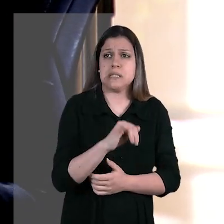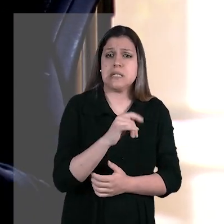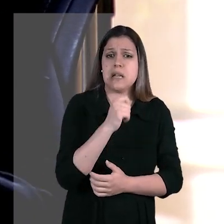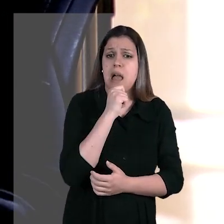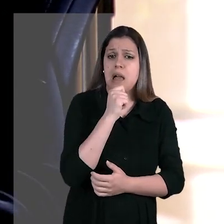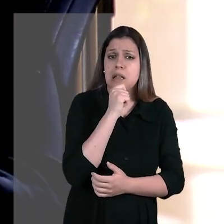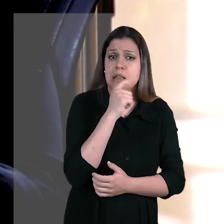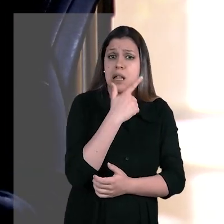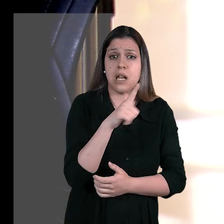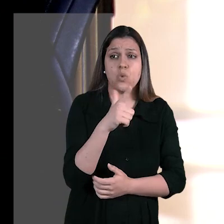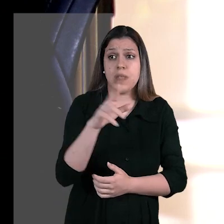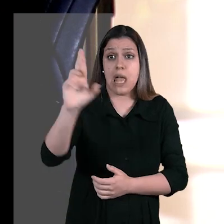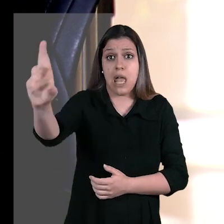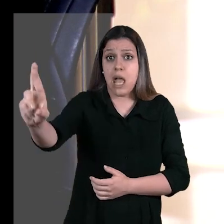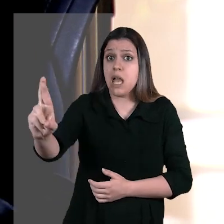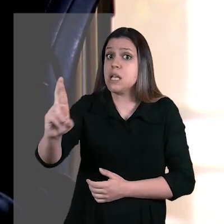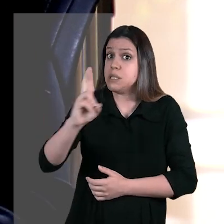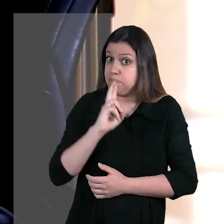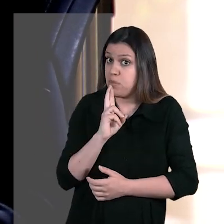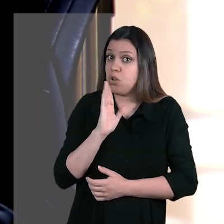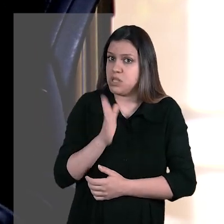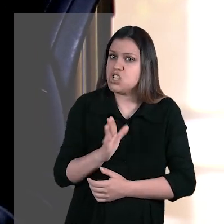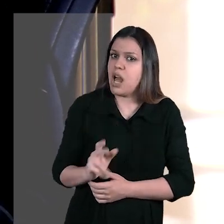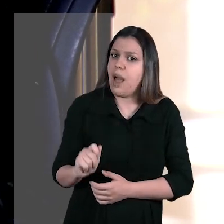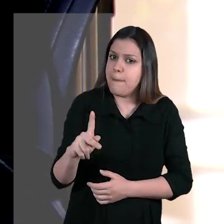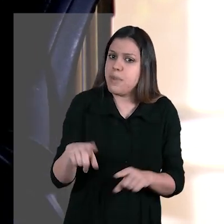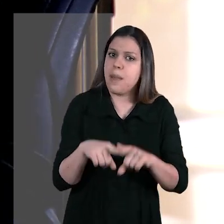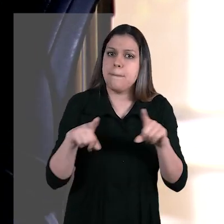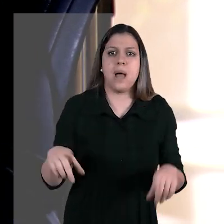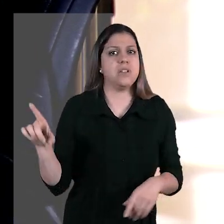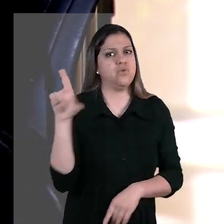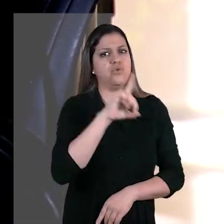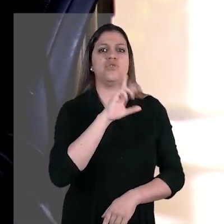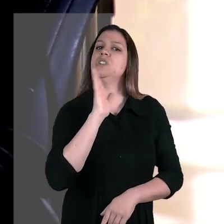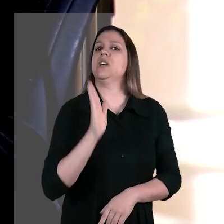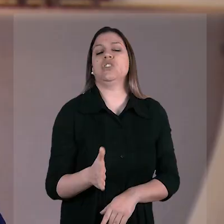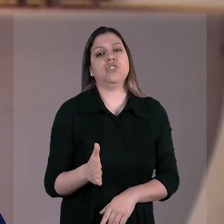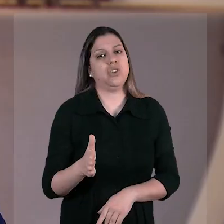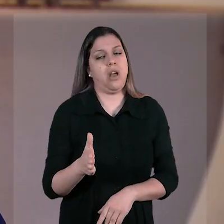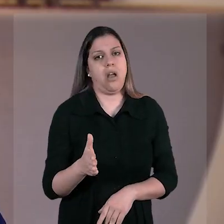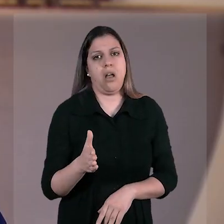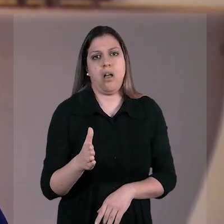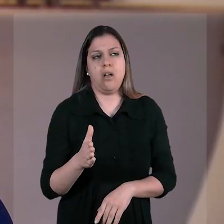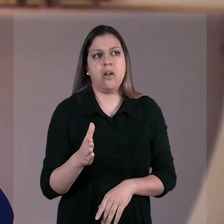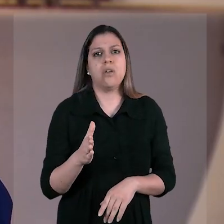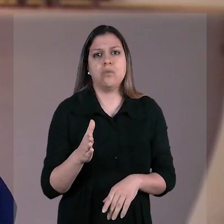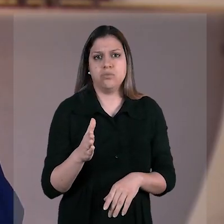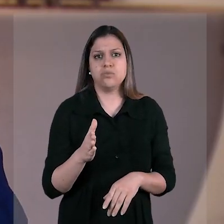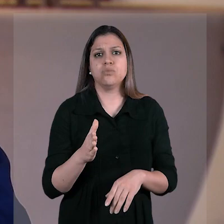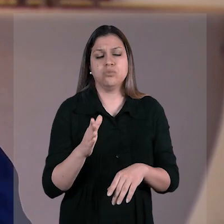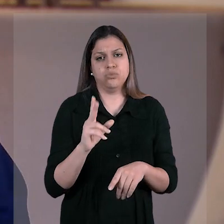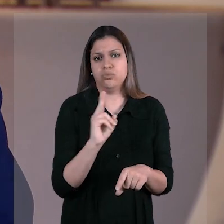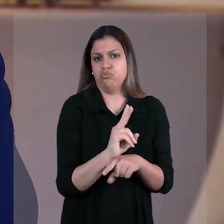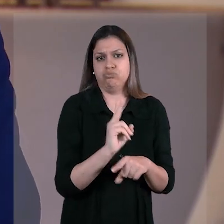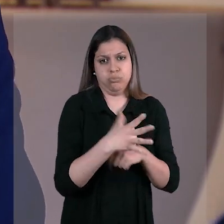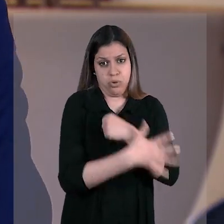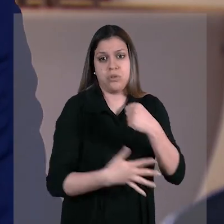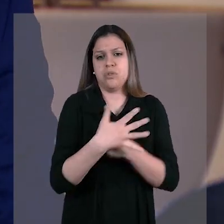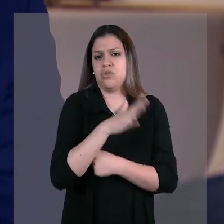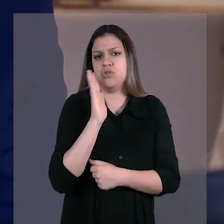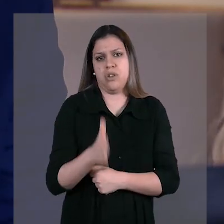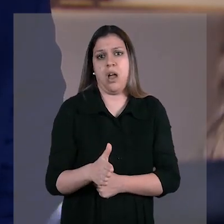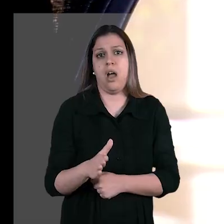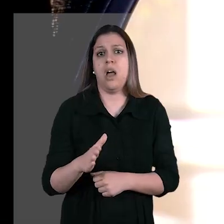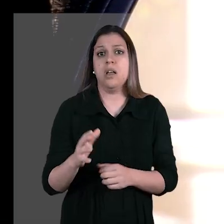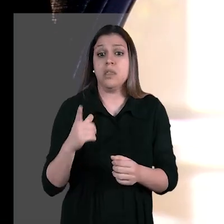ele ainda não tenha o resultado de que ele já está aposentado, essa data já está resguardada. A partir do protocolo ali, que ele